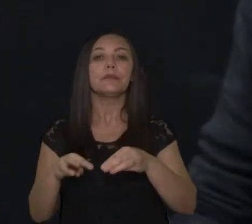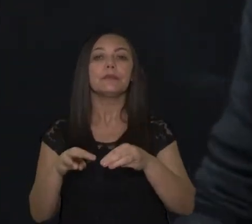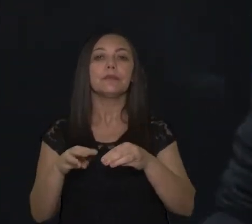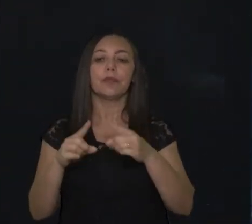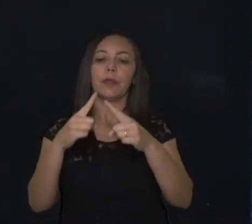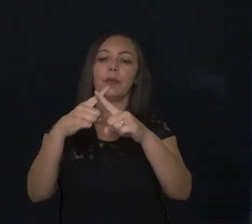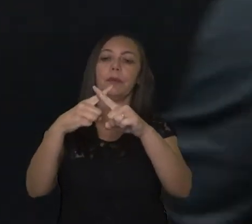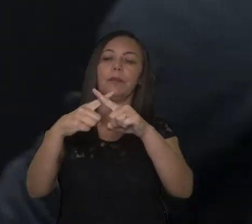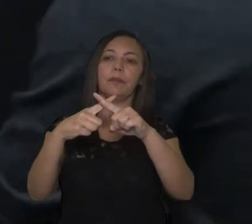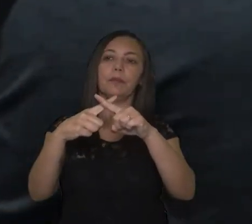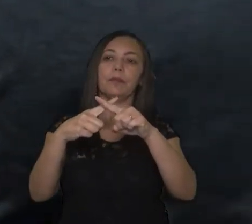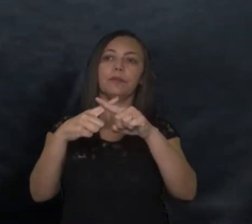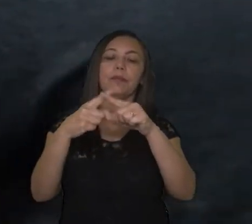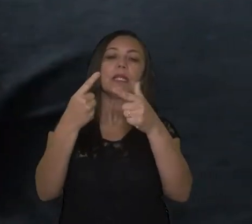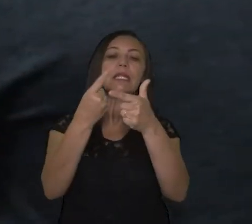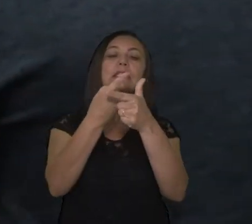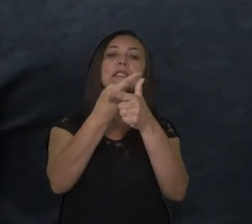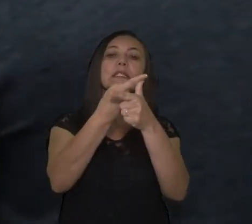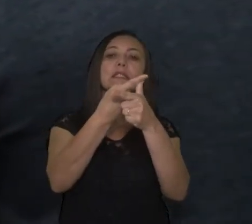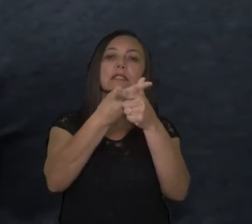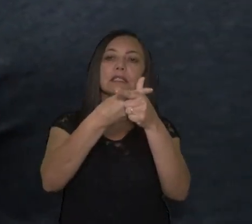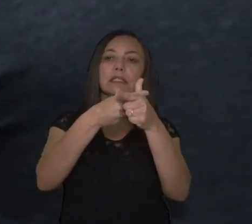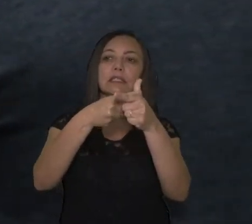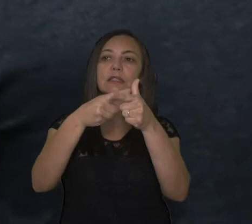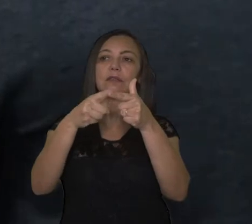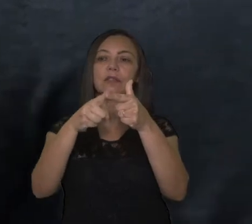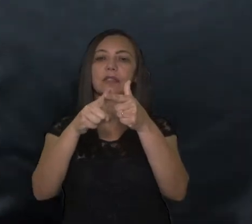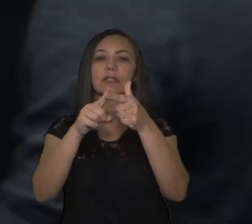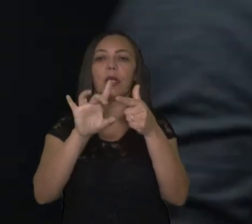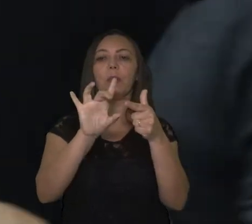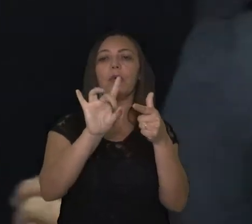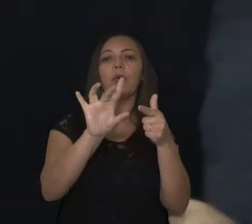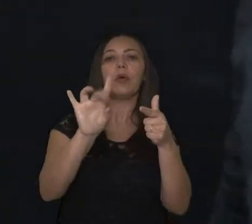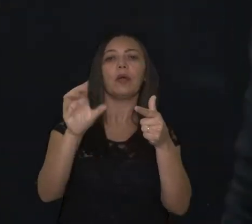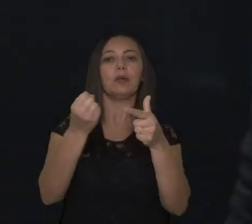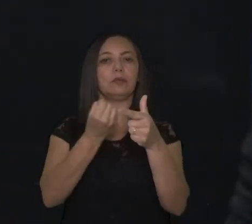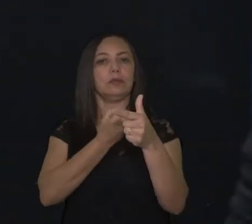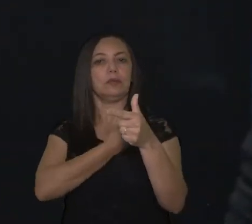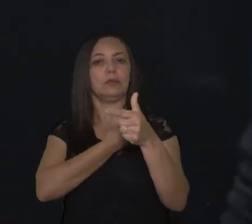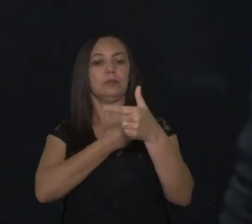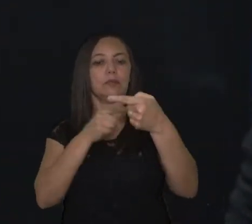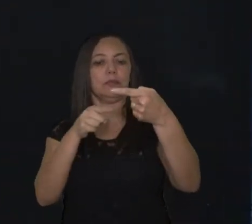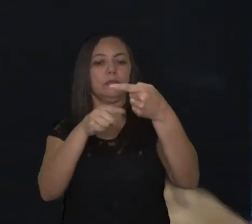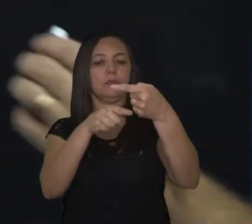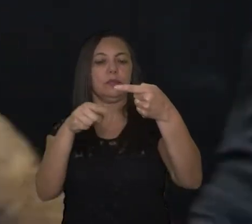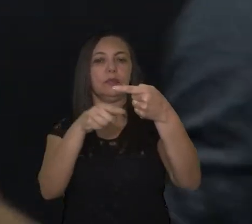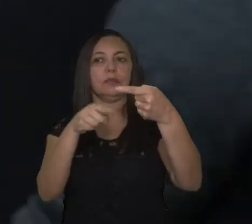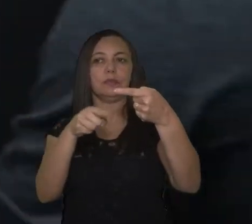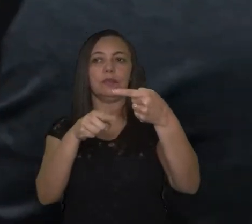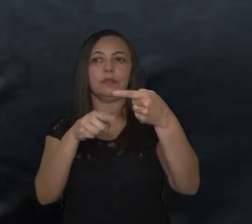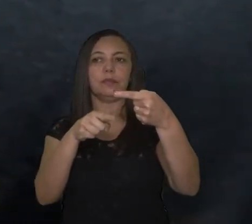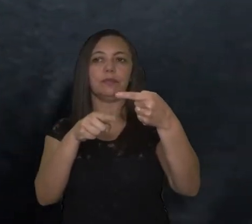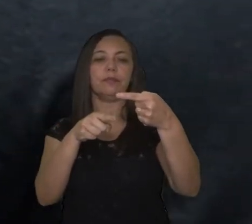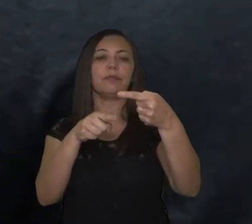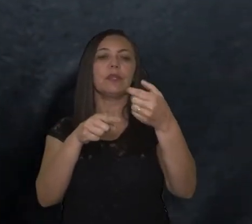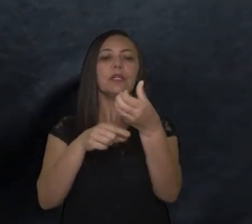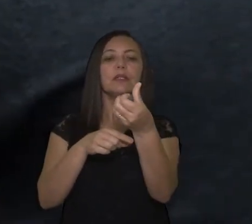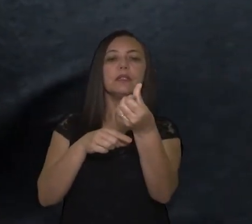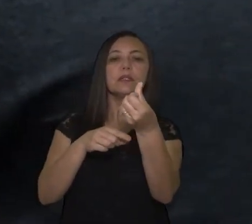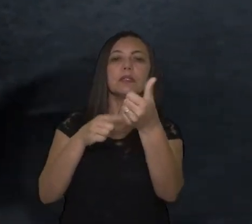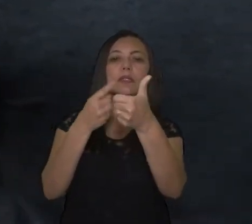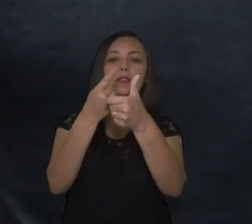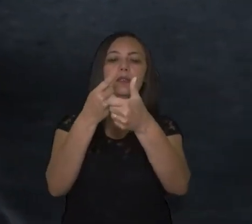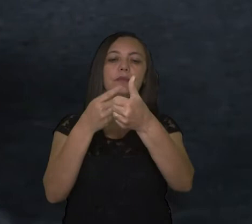dessa multiplicação, dividir por cada um desses denominadores, tá bom? Então, olha só,